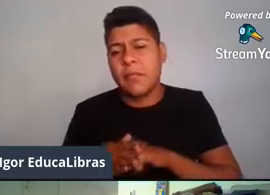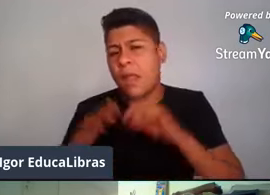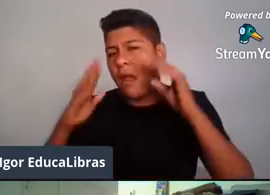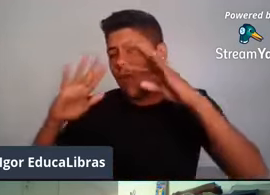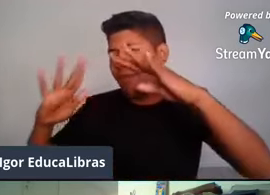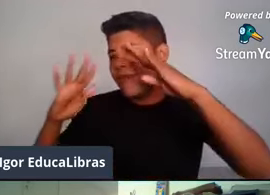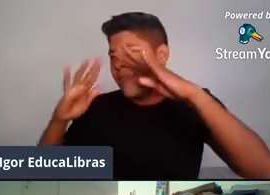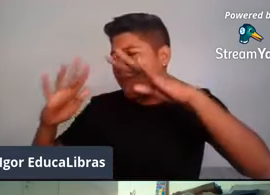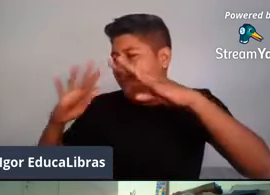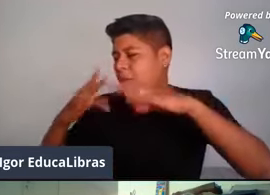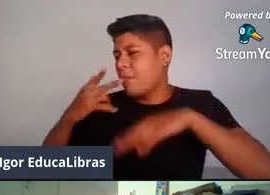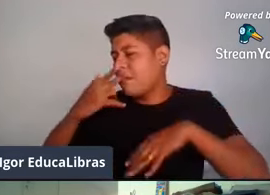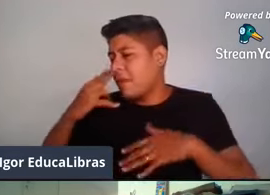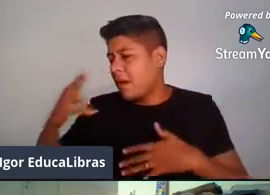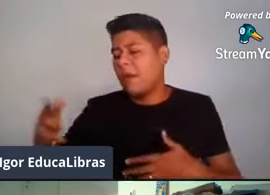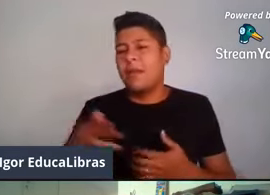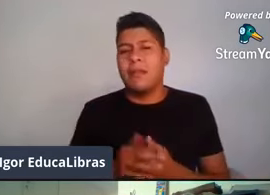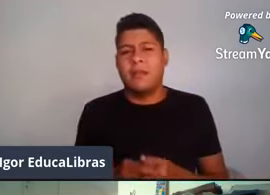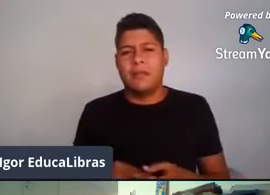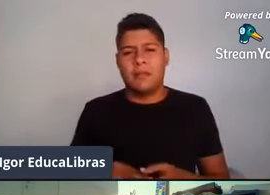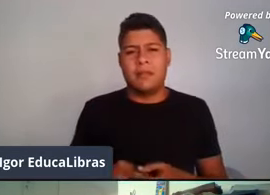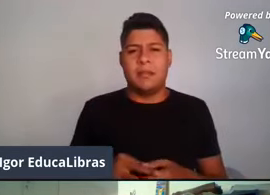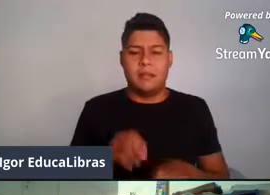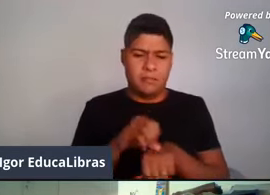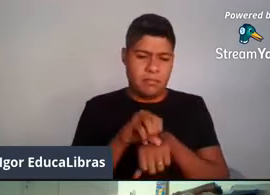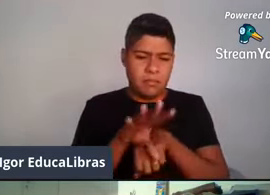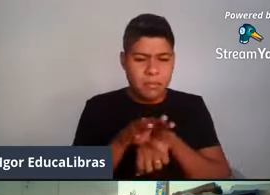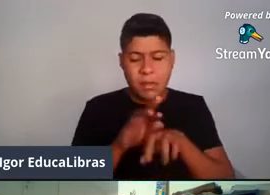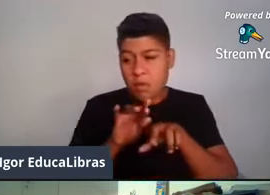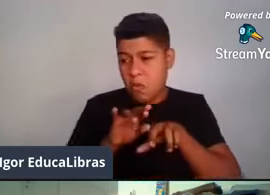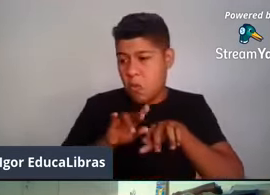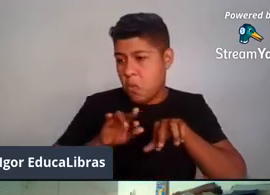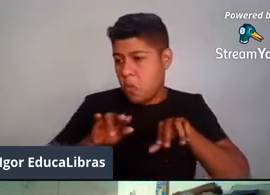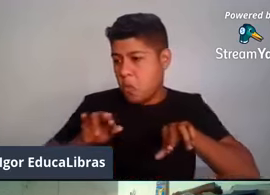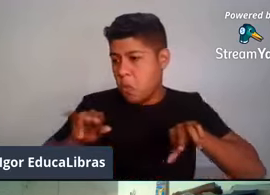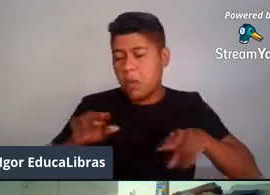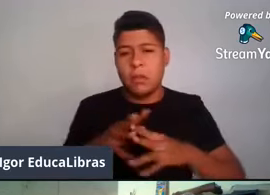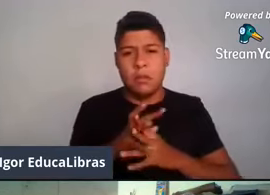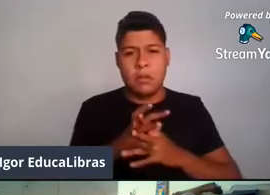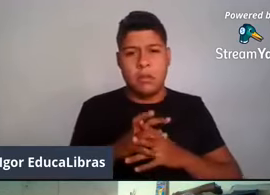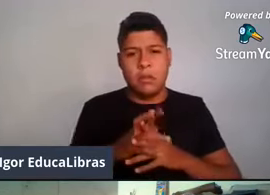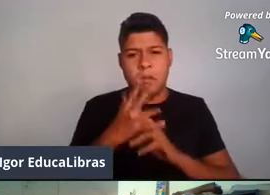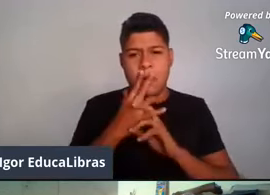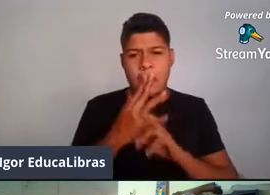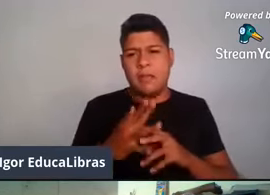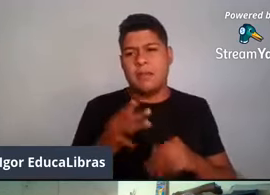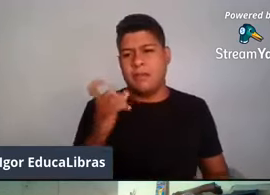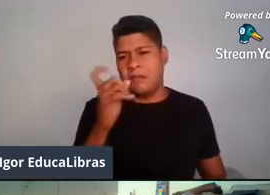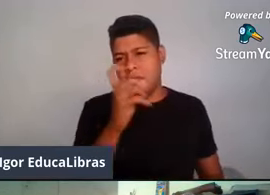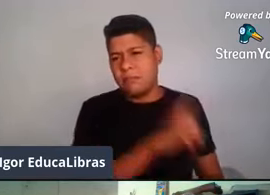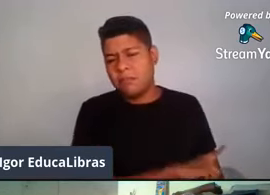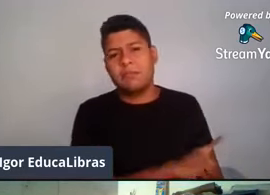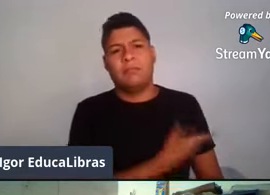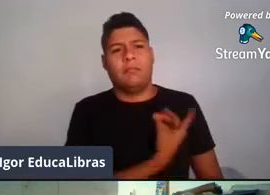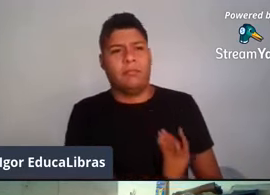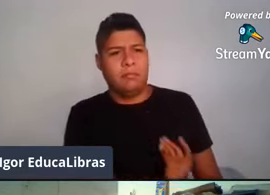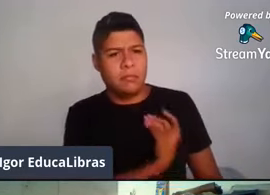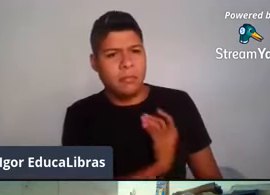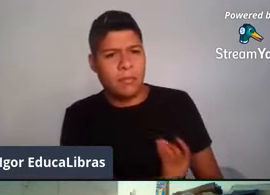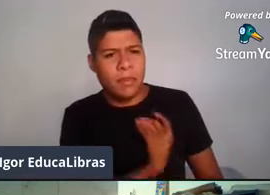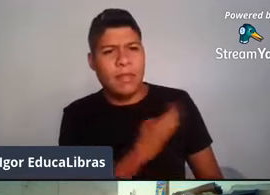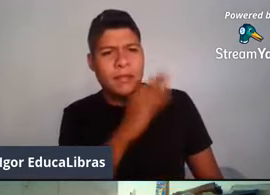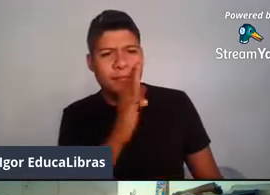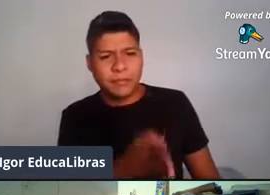que acaba tendo uma certa projeção, o restante, eu acho que é o nó. Continua sendo o nó, já era na